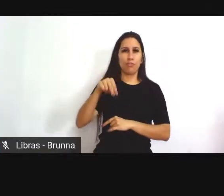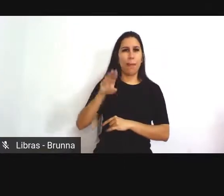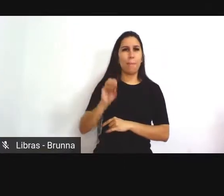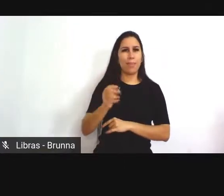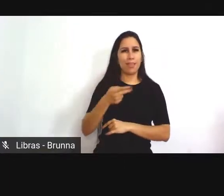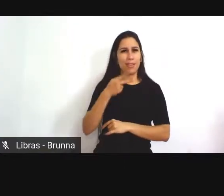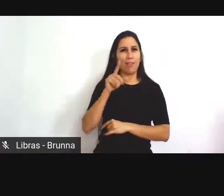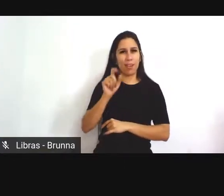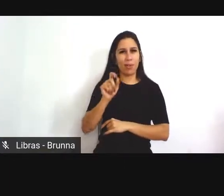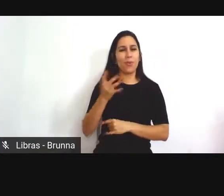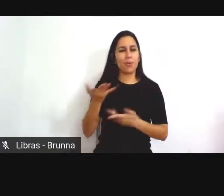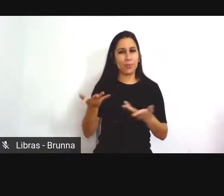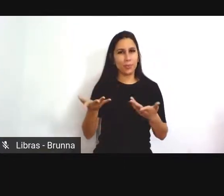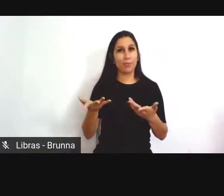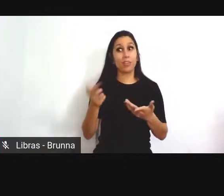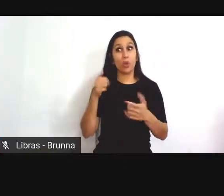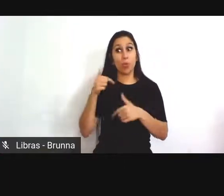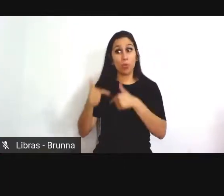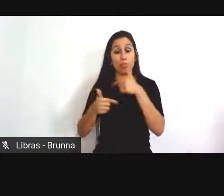O trabalho